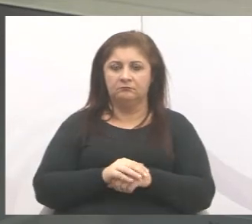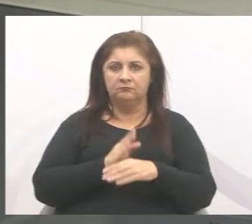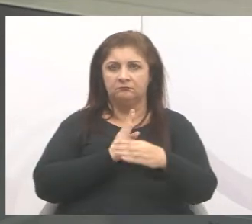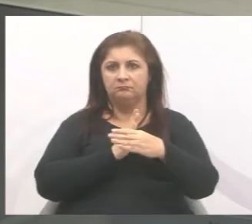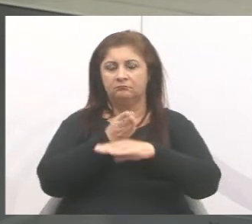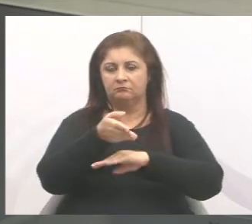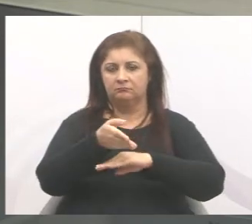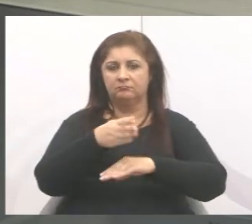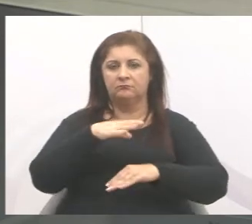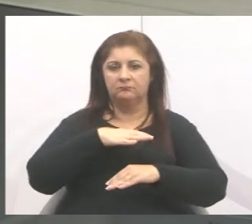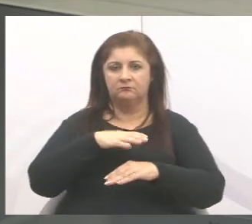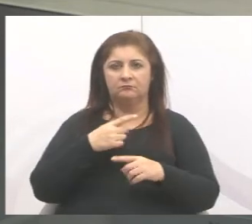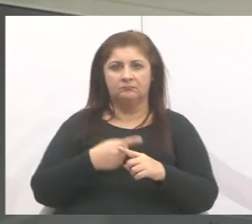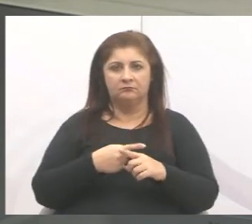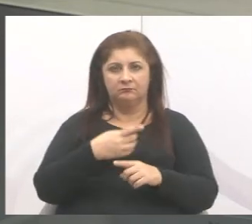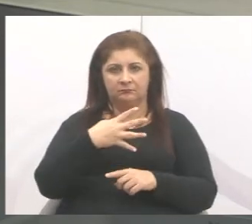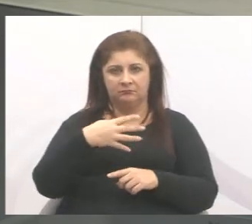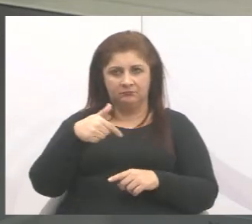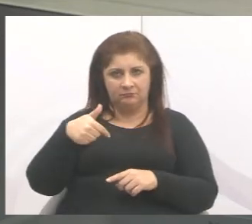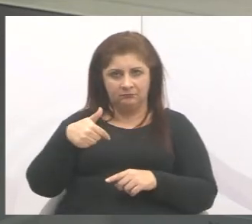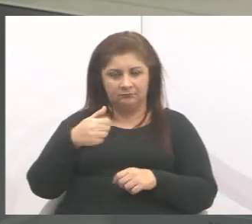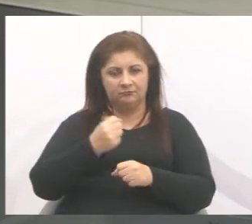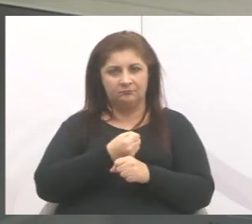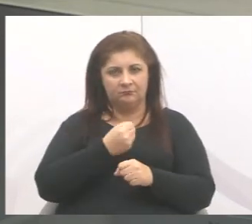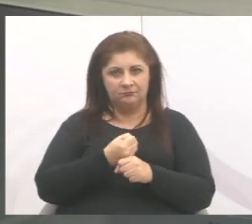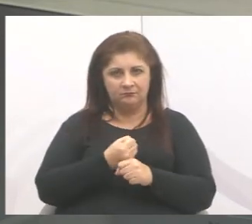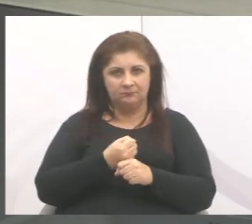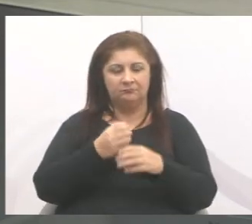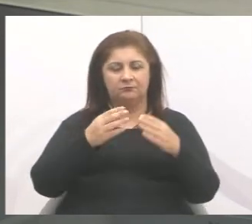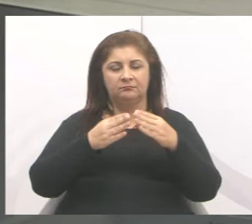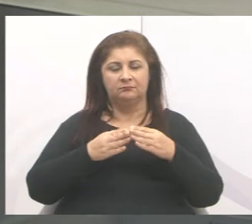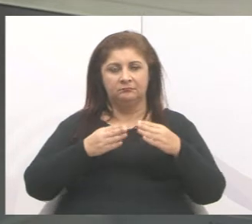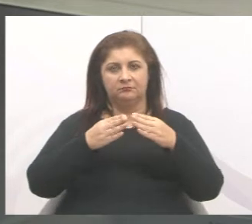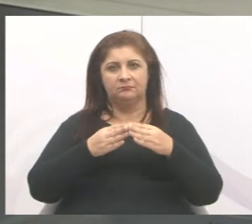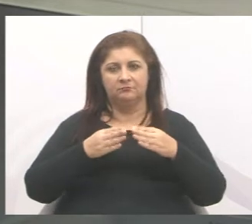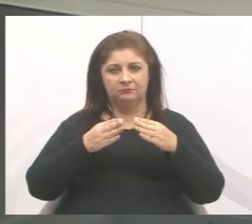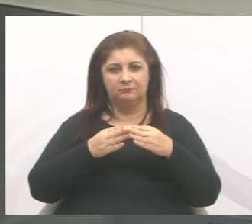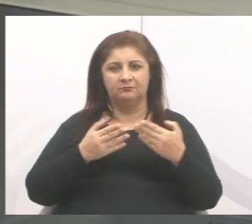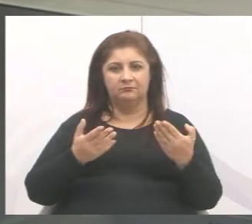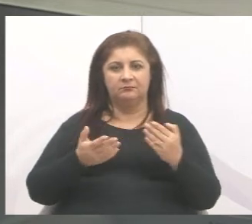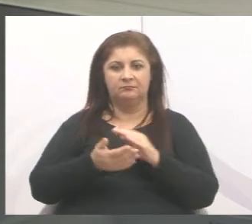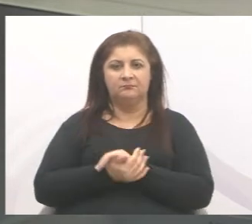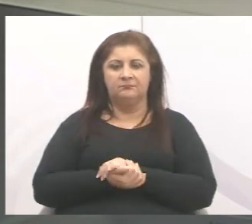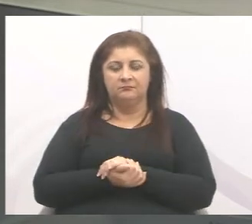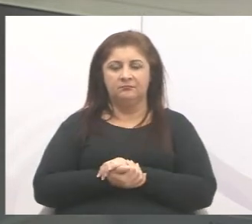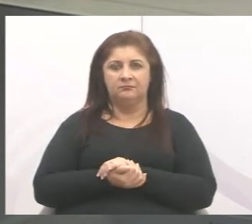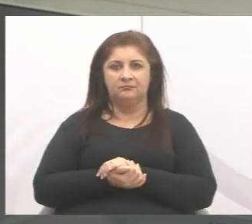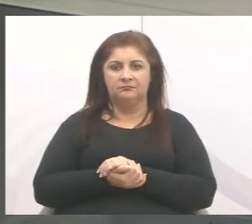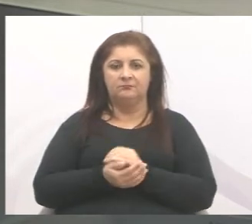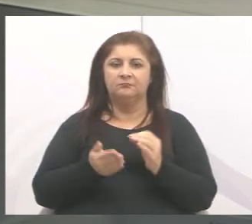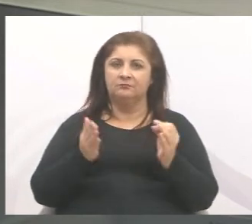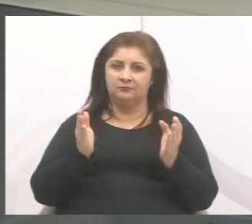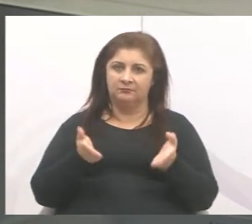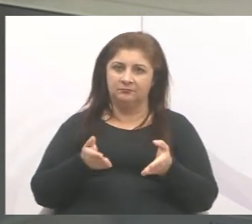porque 47 anos de Parque Minha Lua, só tem uma entrada agora que foi feita, a Dr. Carlos Romeu Pedrilho. E aí essa